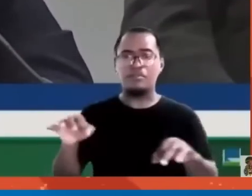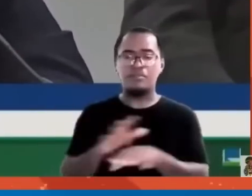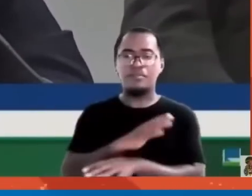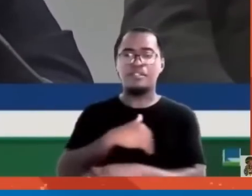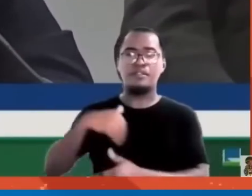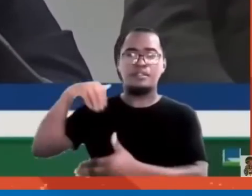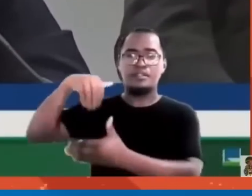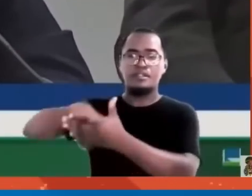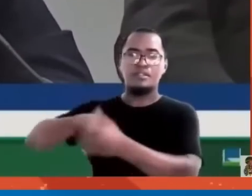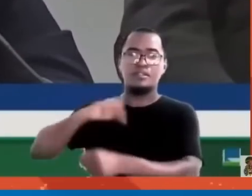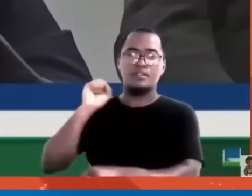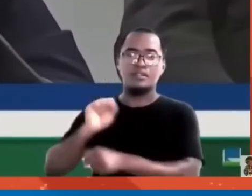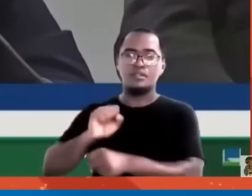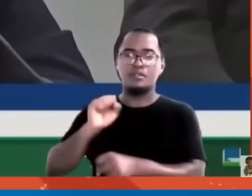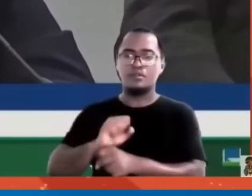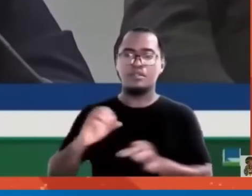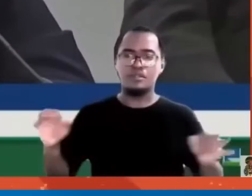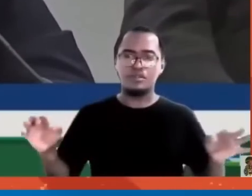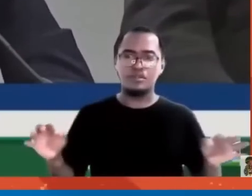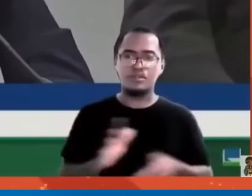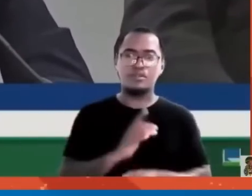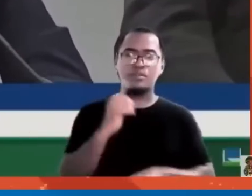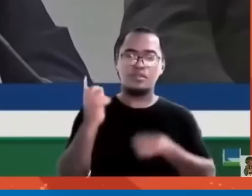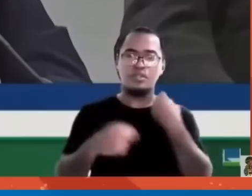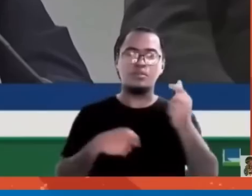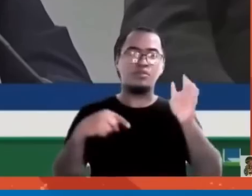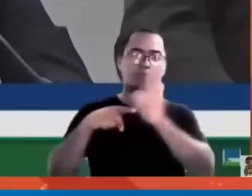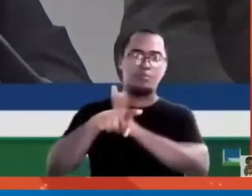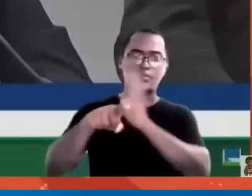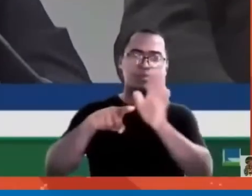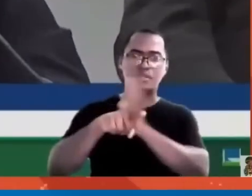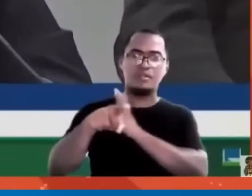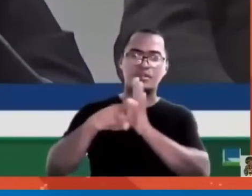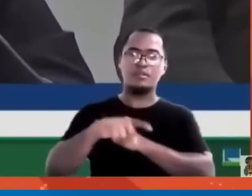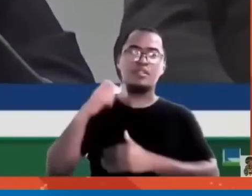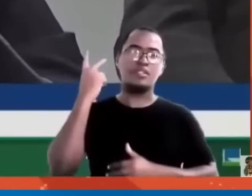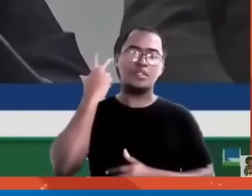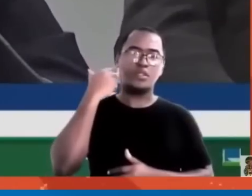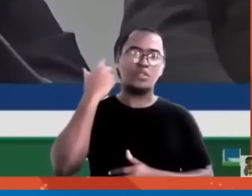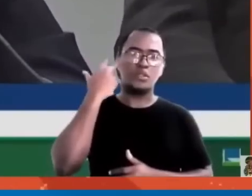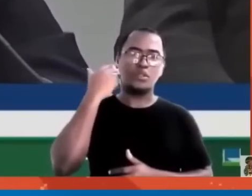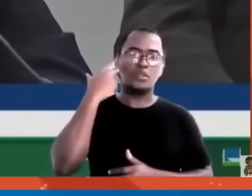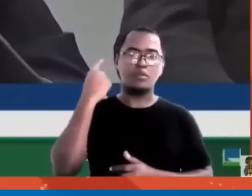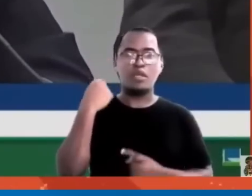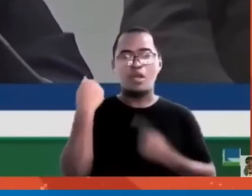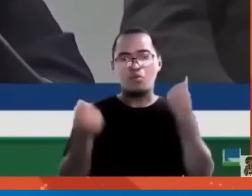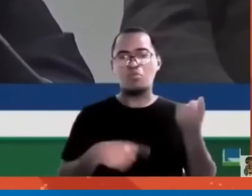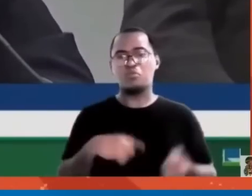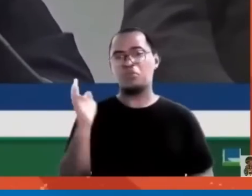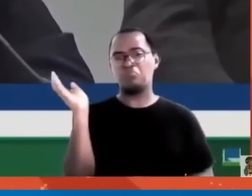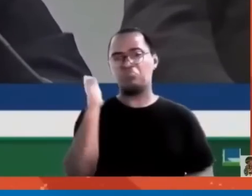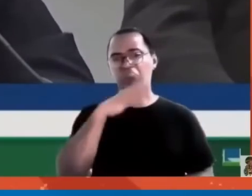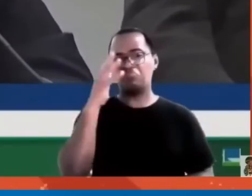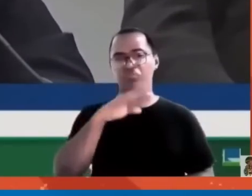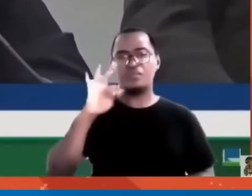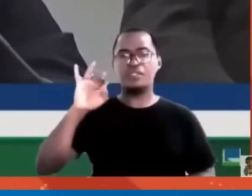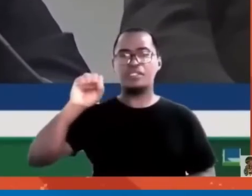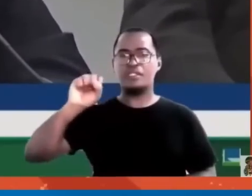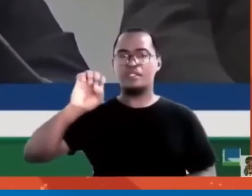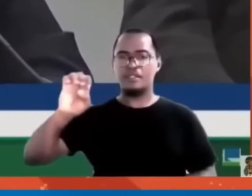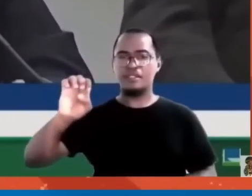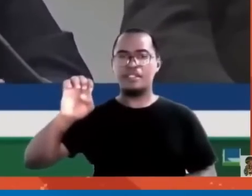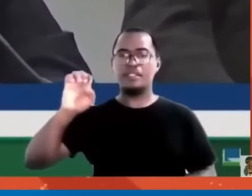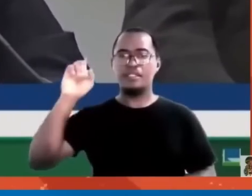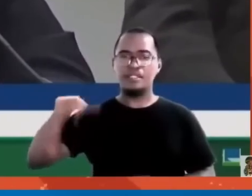aí a solução. Algumas coisas que foram pleiteadas foram normalmente ignoradas pelo TSE, pelo